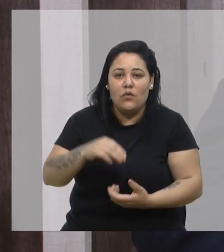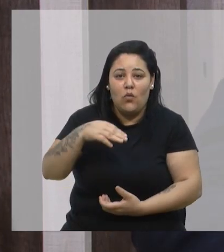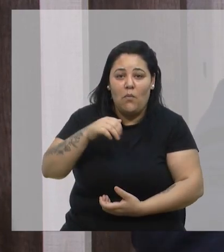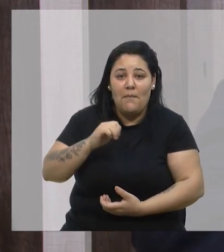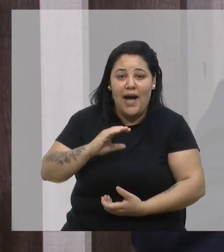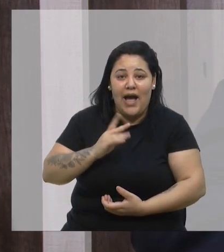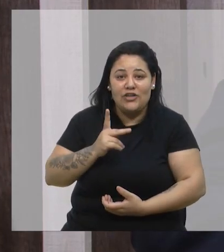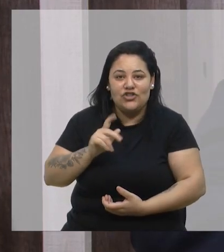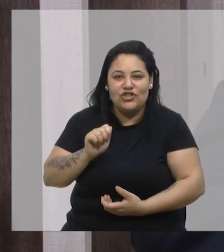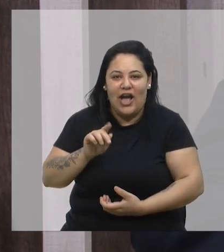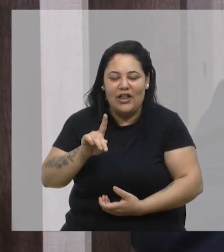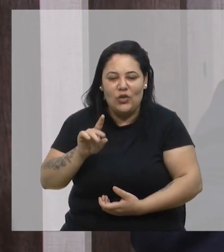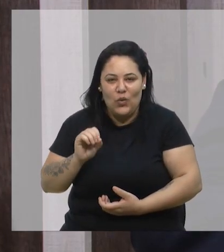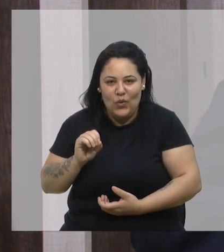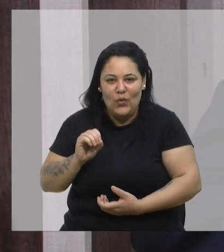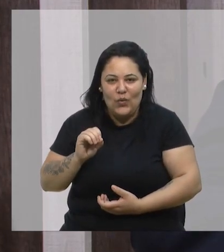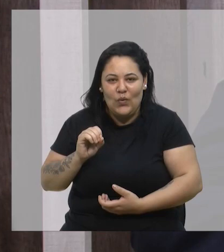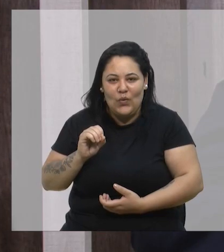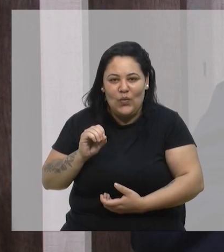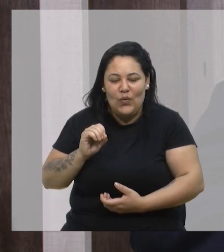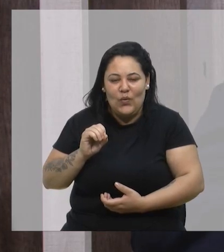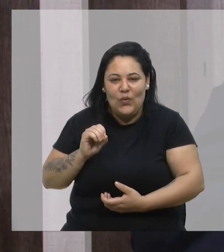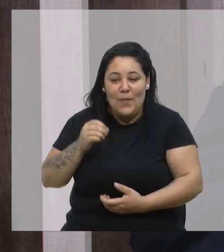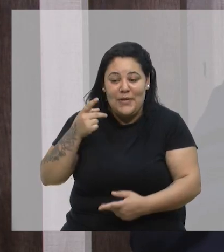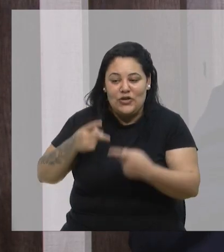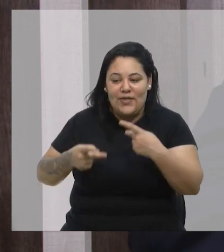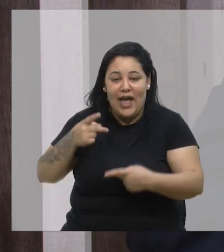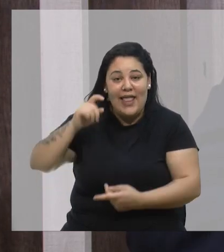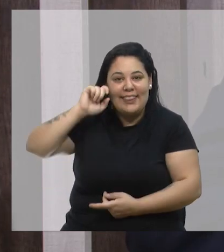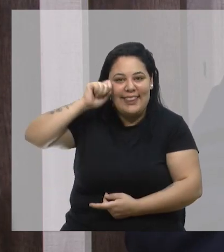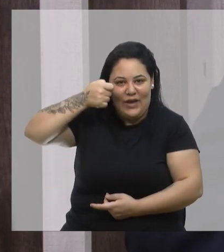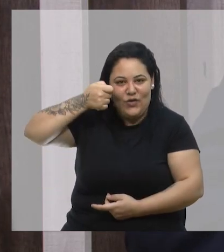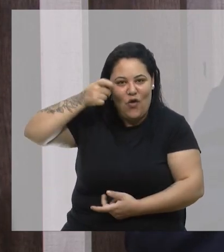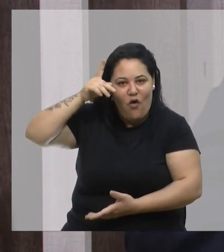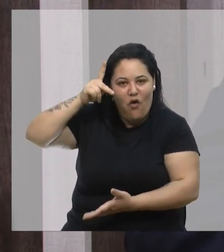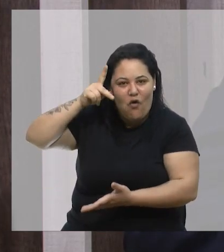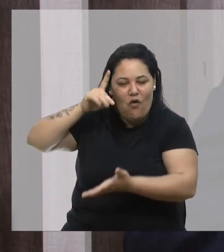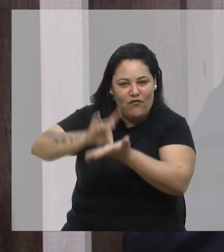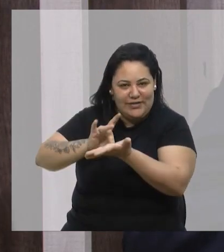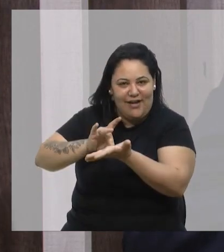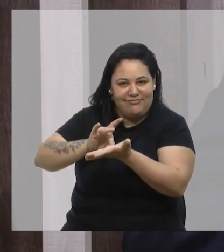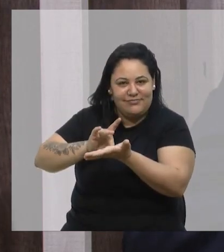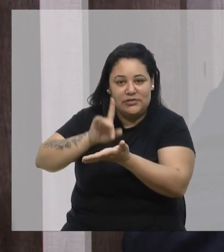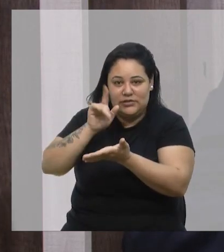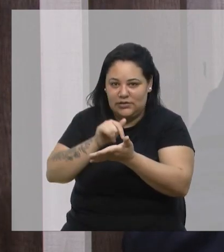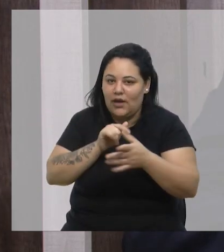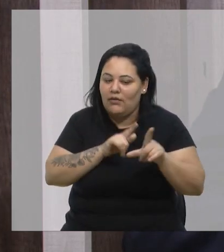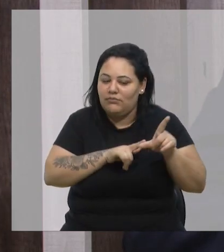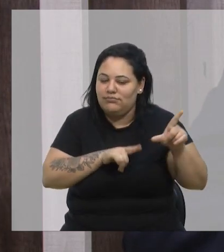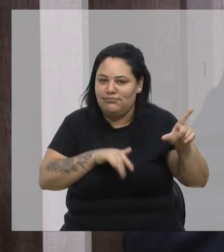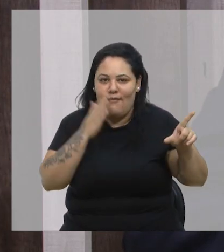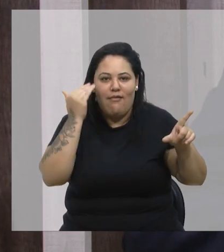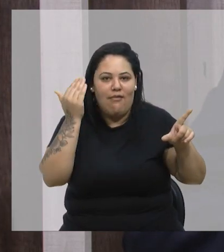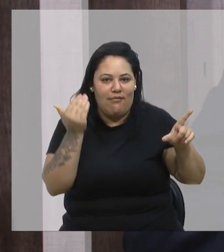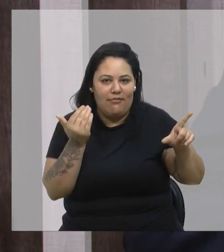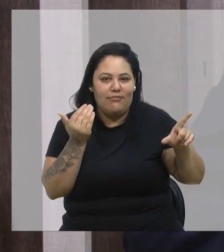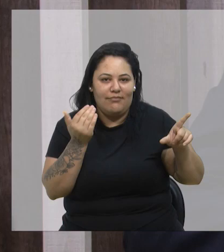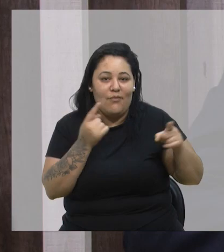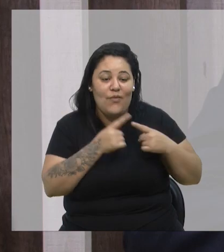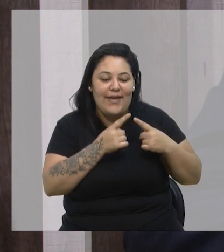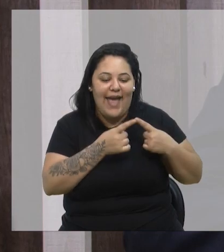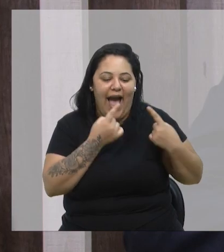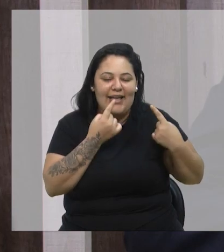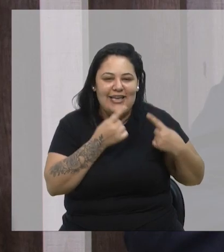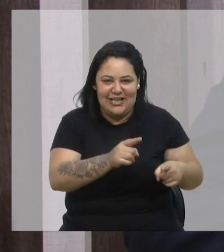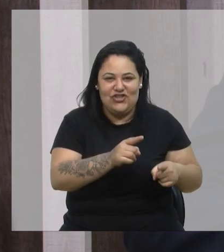o Machado caracterizado como um negro de fato. Sim. Que isso é um aspecto polêmico na literatura, em que,